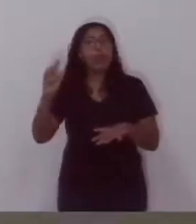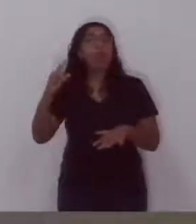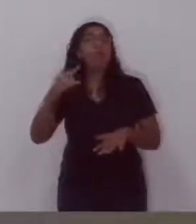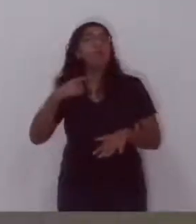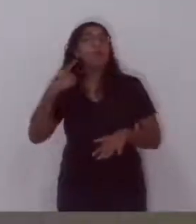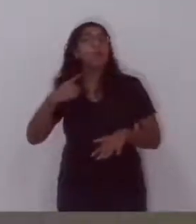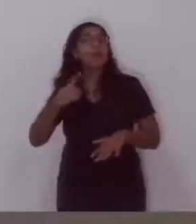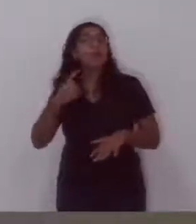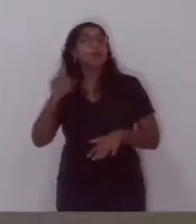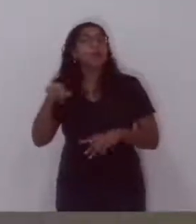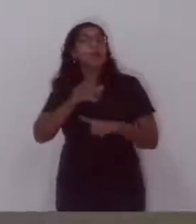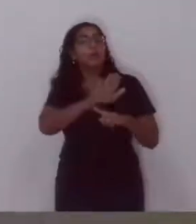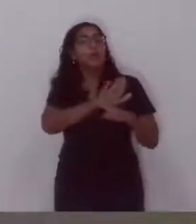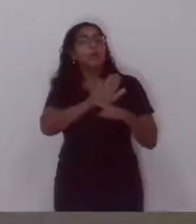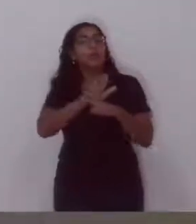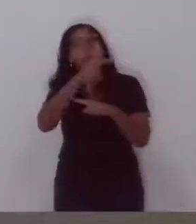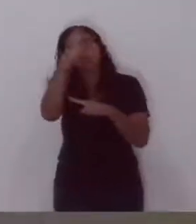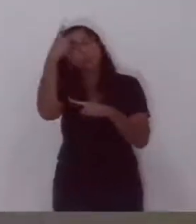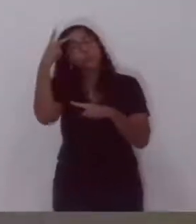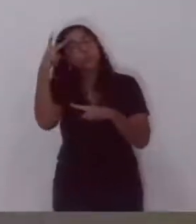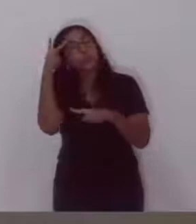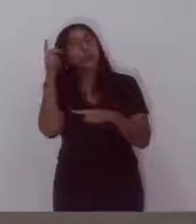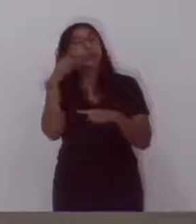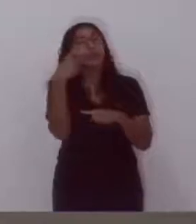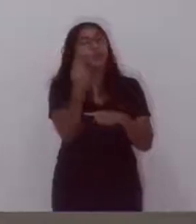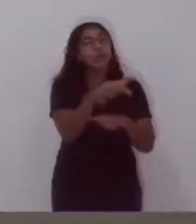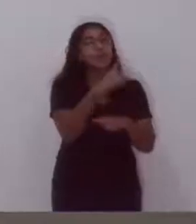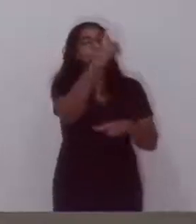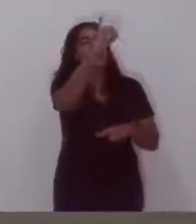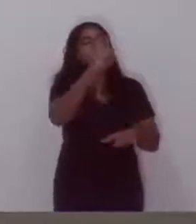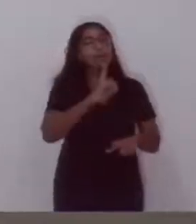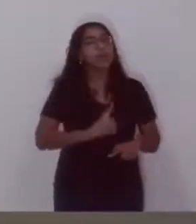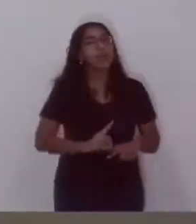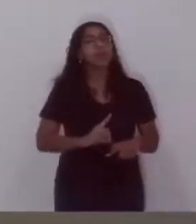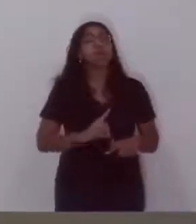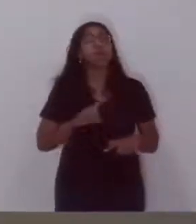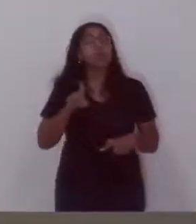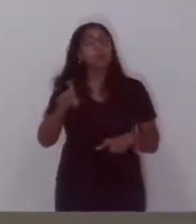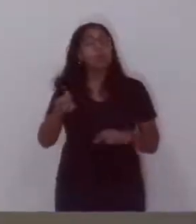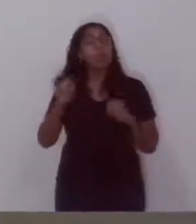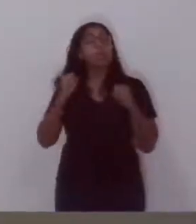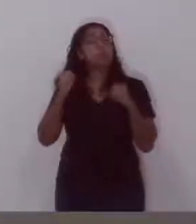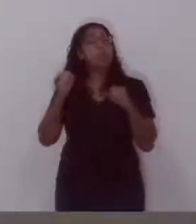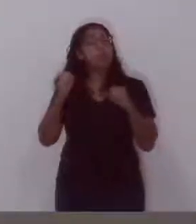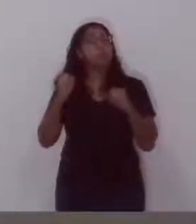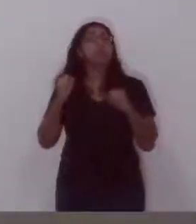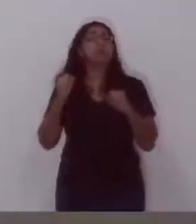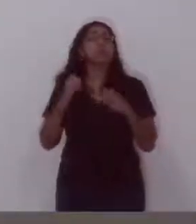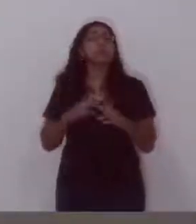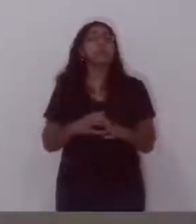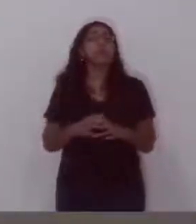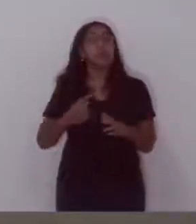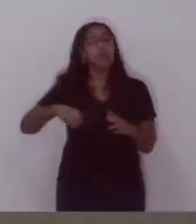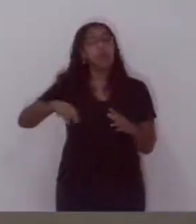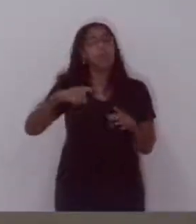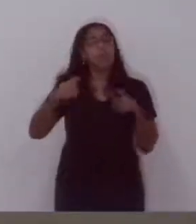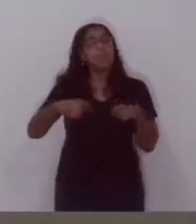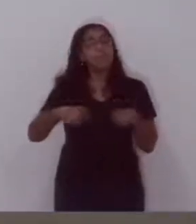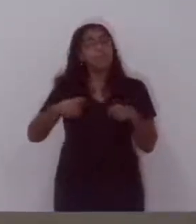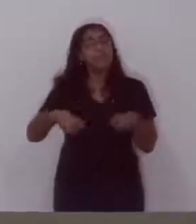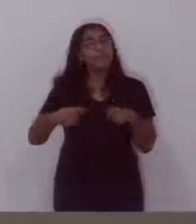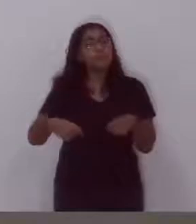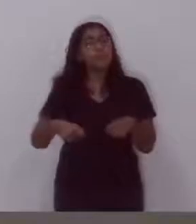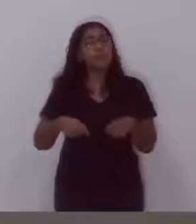Estado Democrático de Direito. Isso é importante. É uma instituição forte, é uma instituição que nós precisamos ser forte